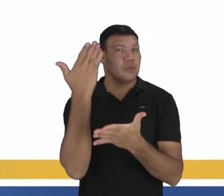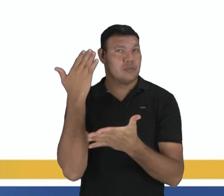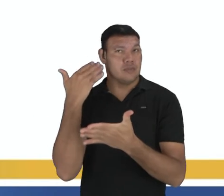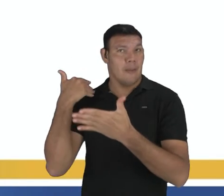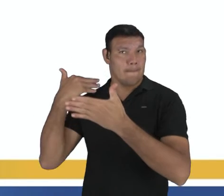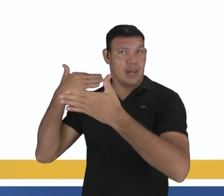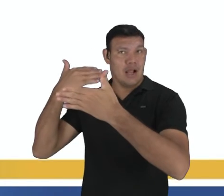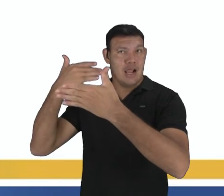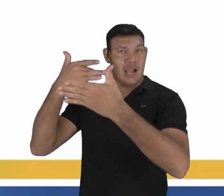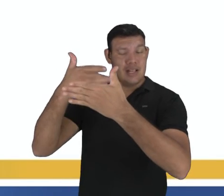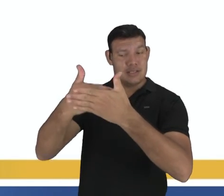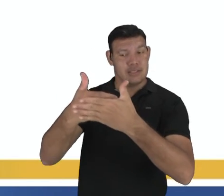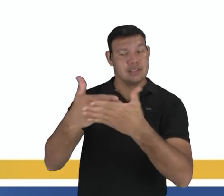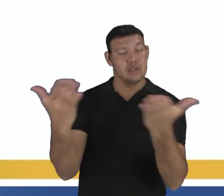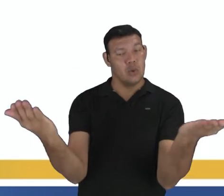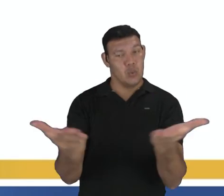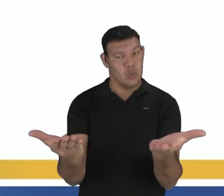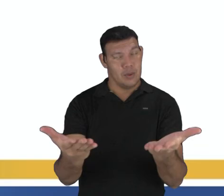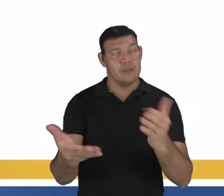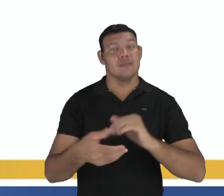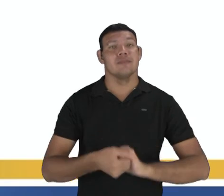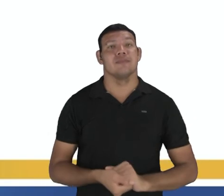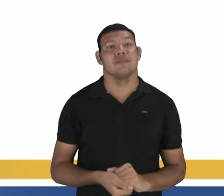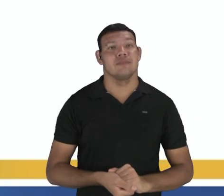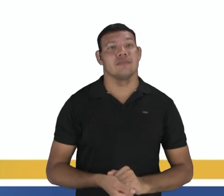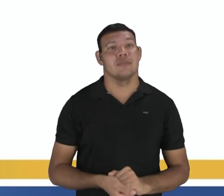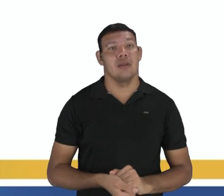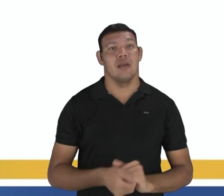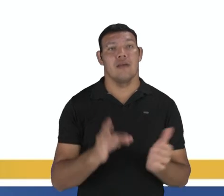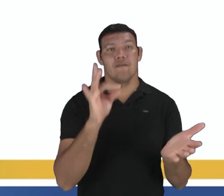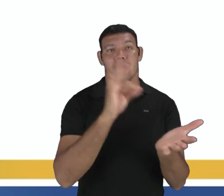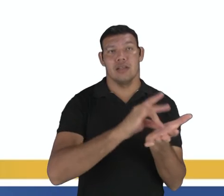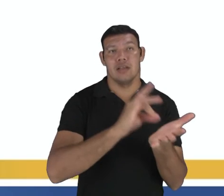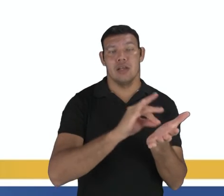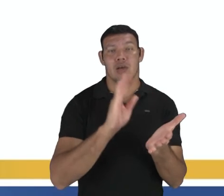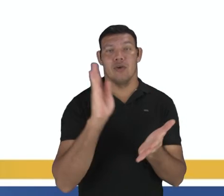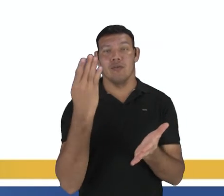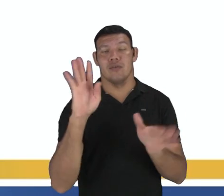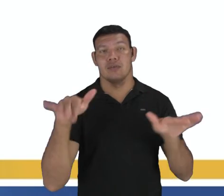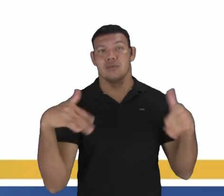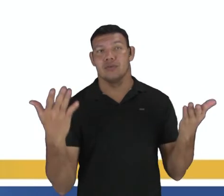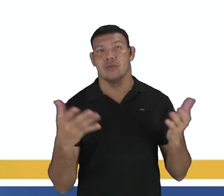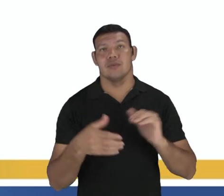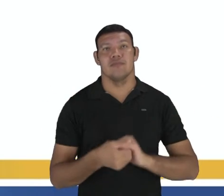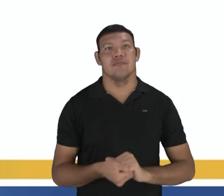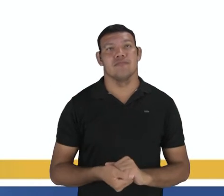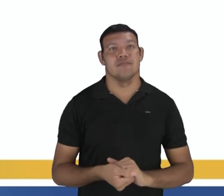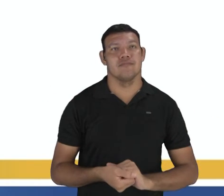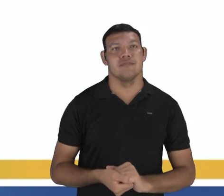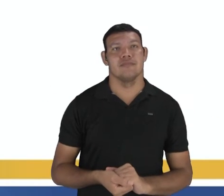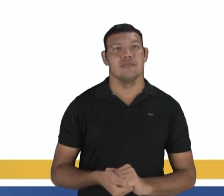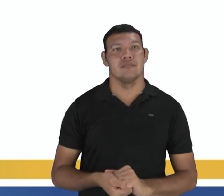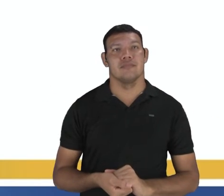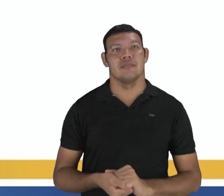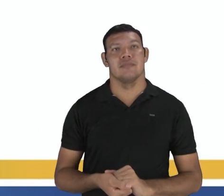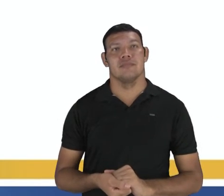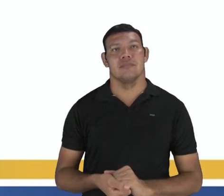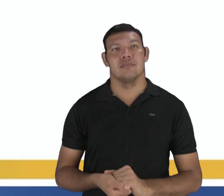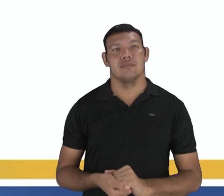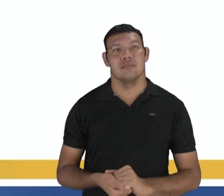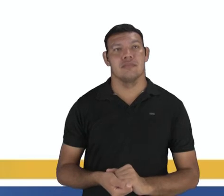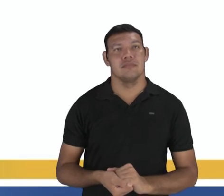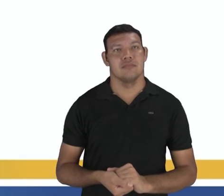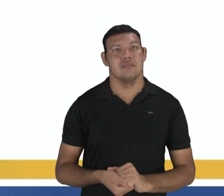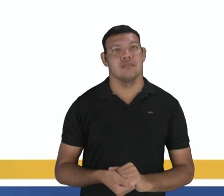falsa? True or false? I have been living in Rio de Janeiro